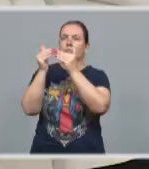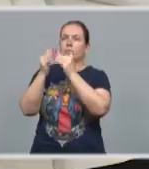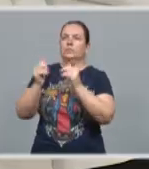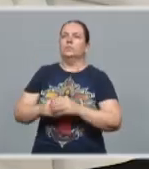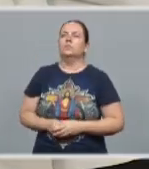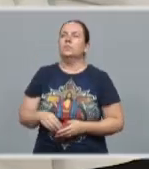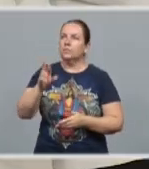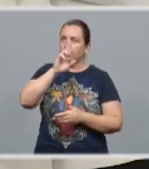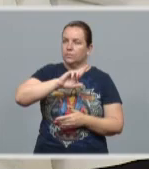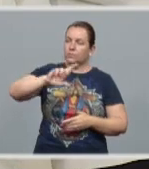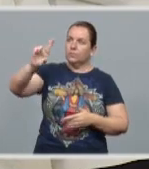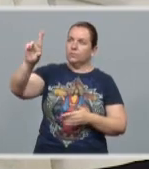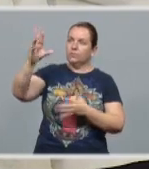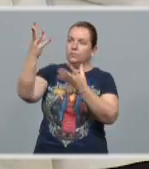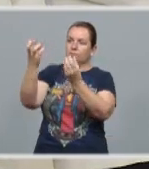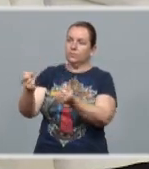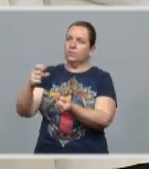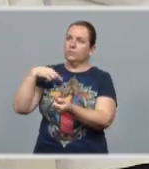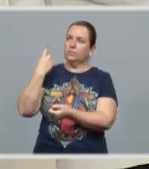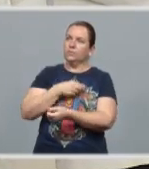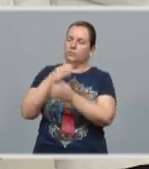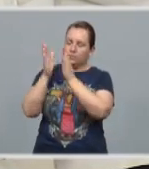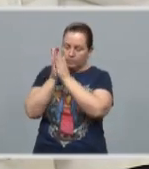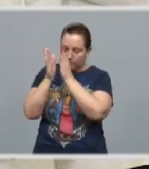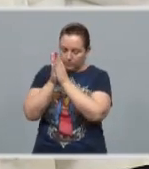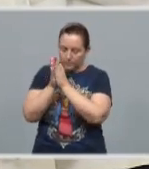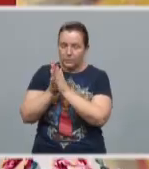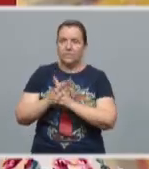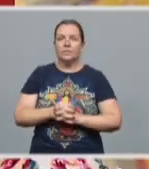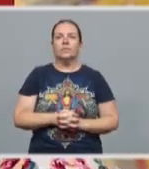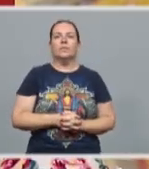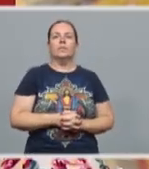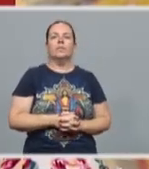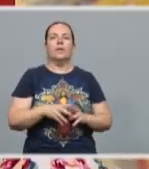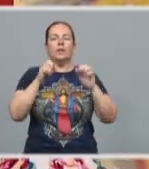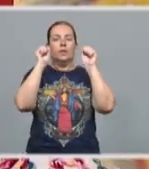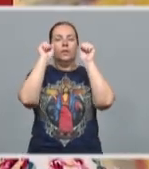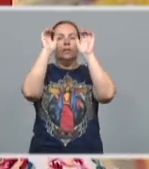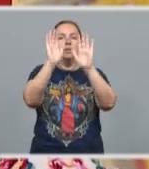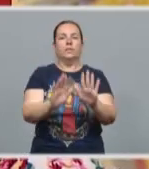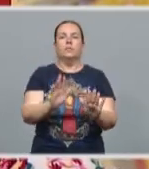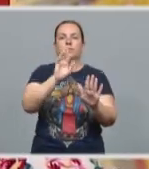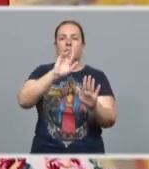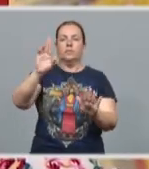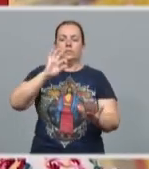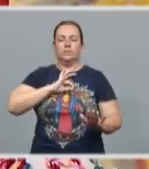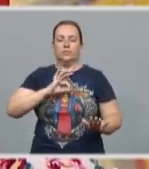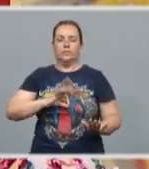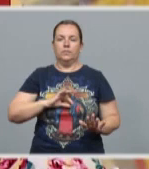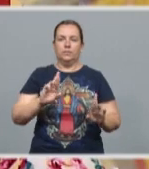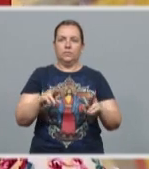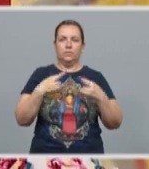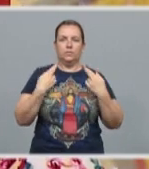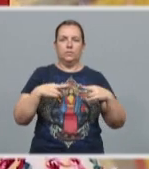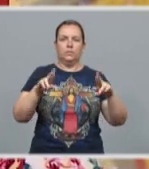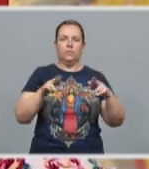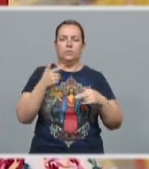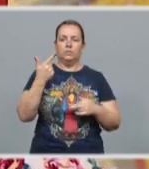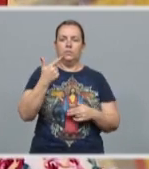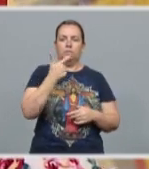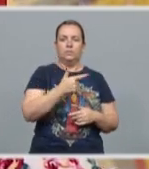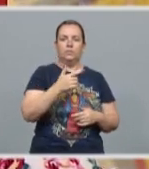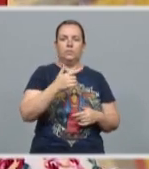pedimos. Senhor, ouvi a nossa oração. Abençoai, Senhor, o Padre Reginaldo, nos seus